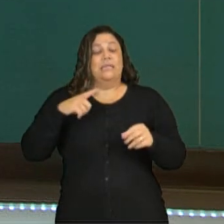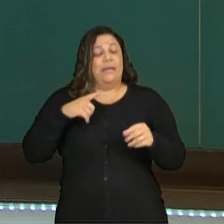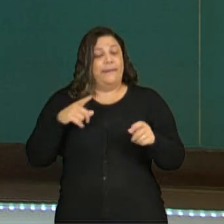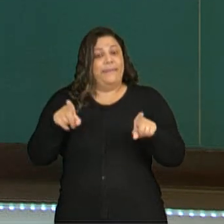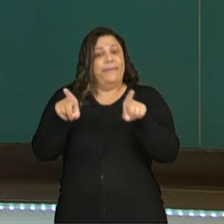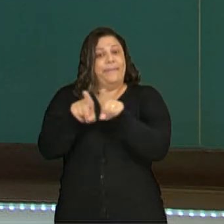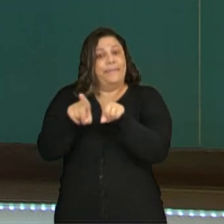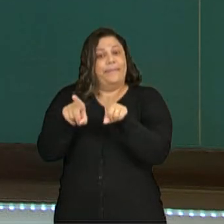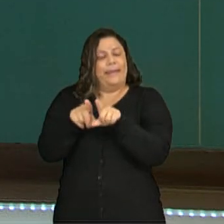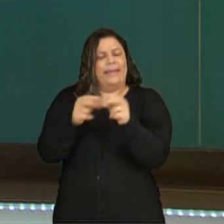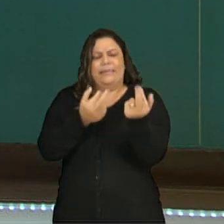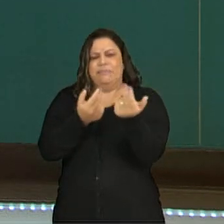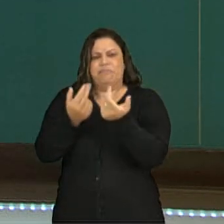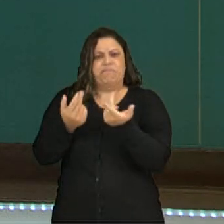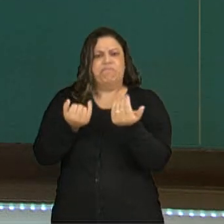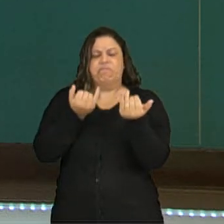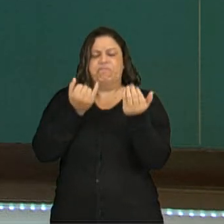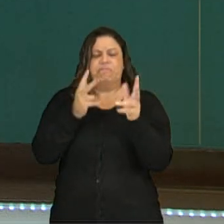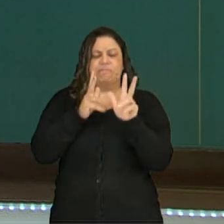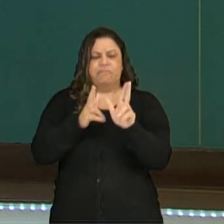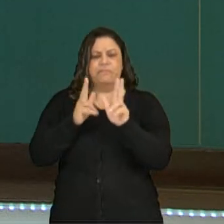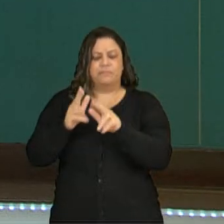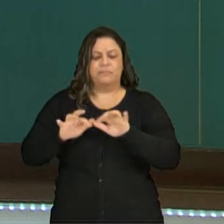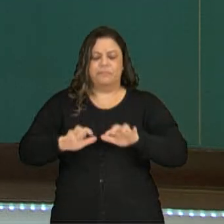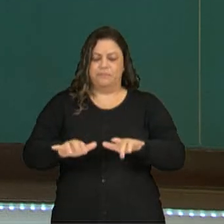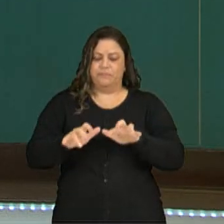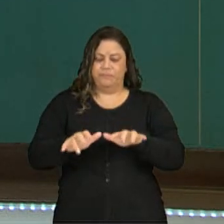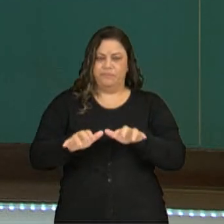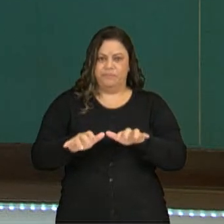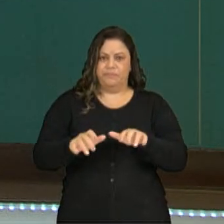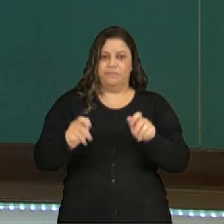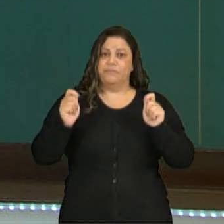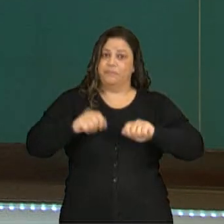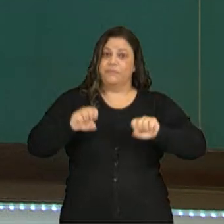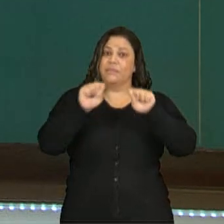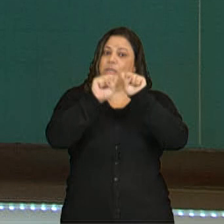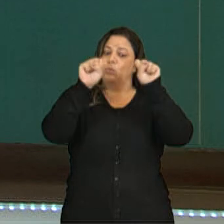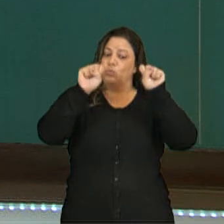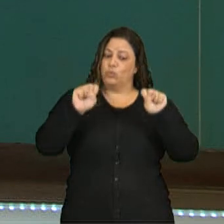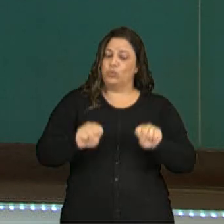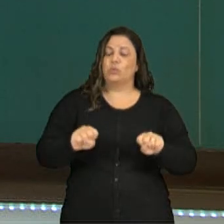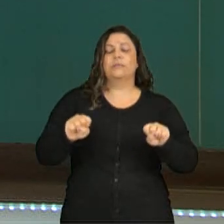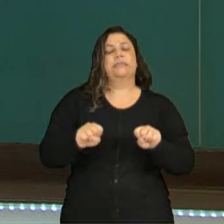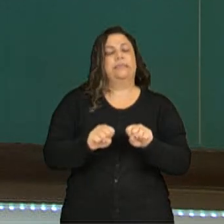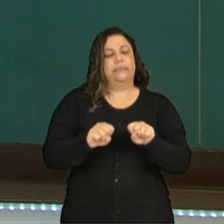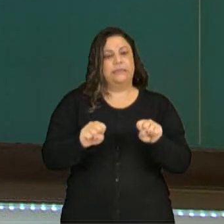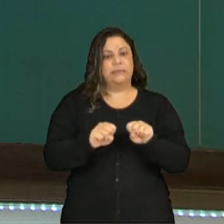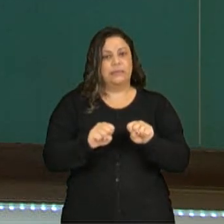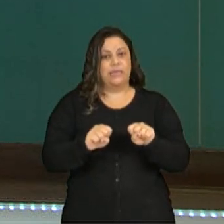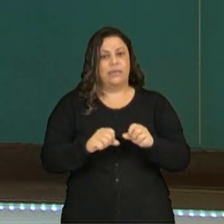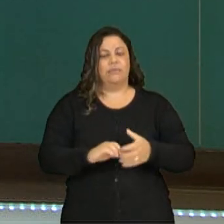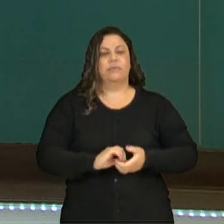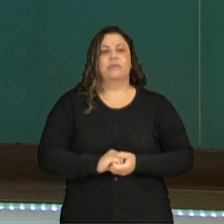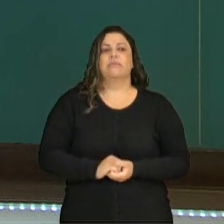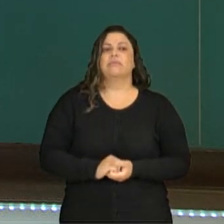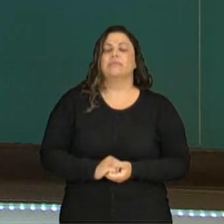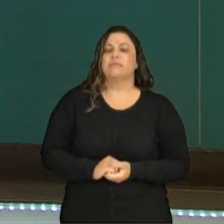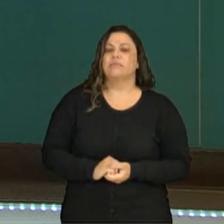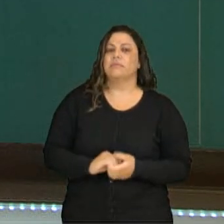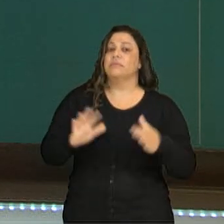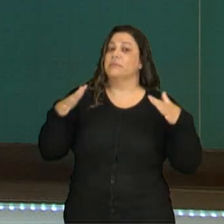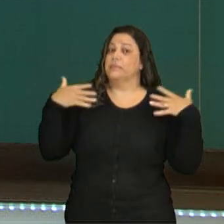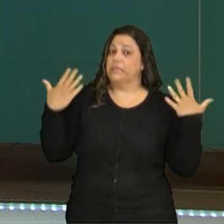funcionam, assim como os computadores, eles precisam de um sistema operacional para funcionar.